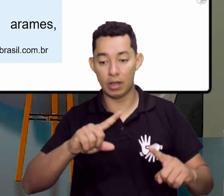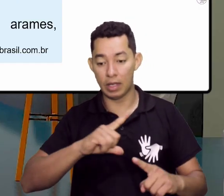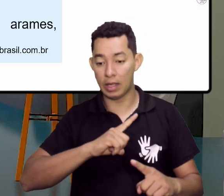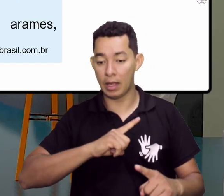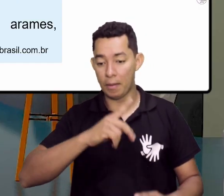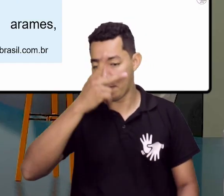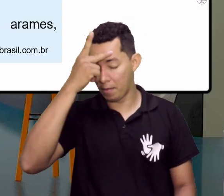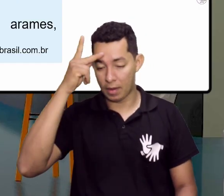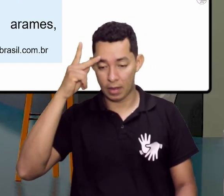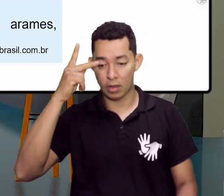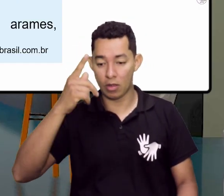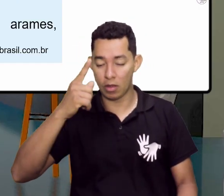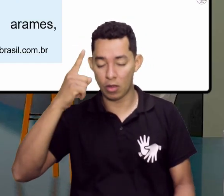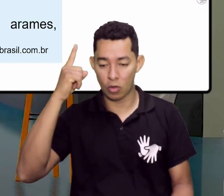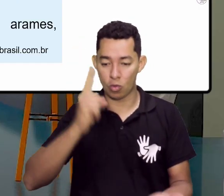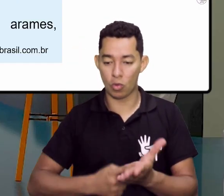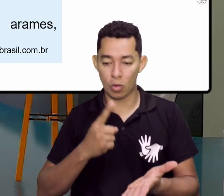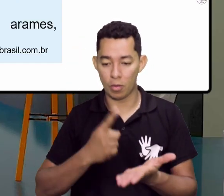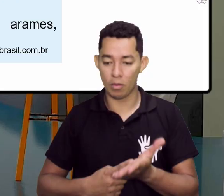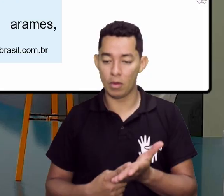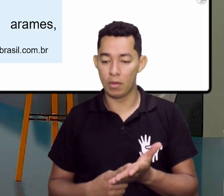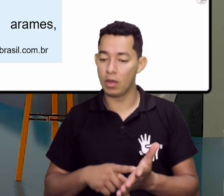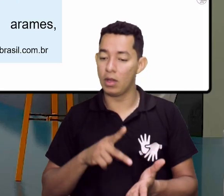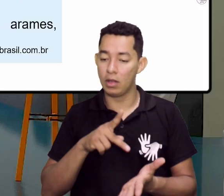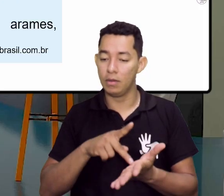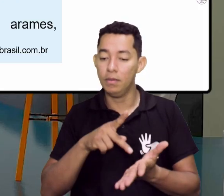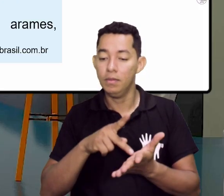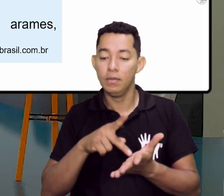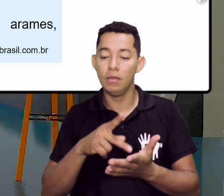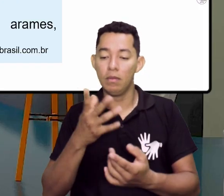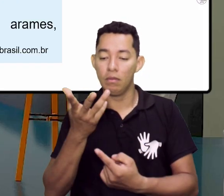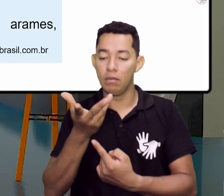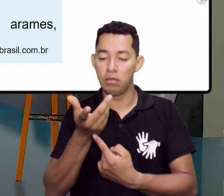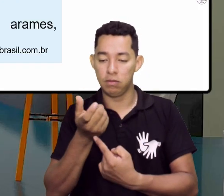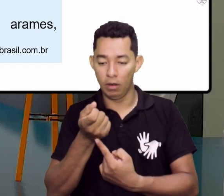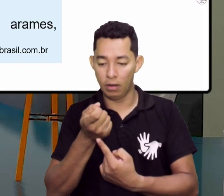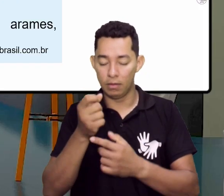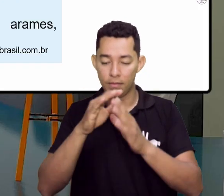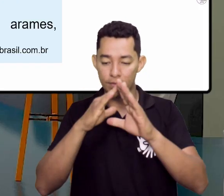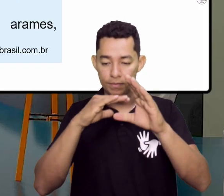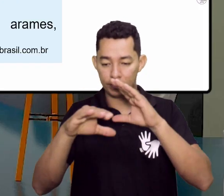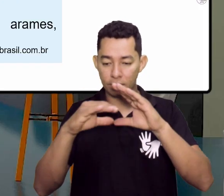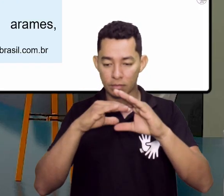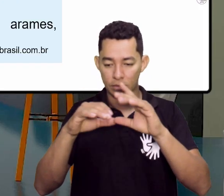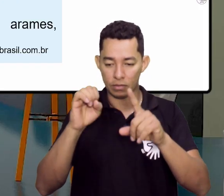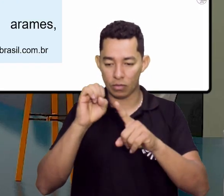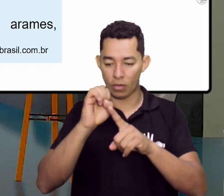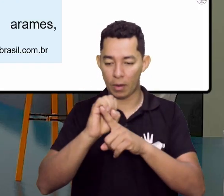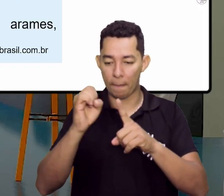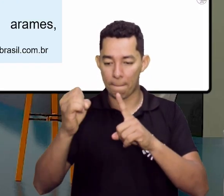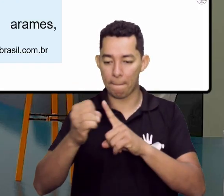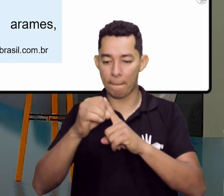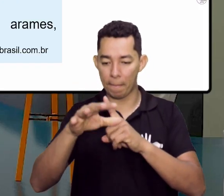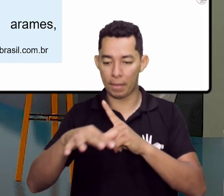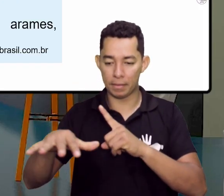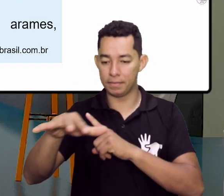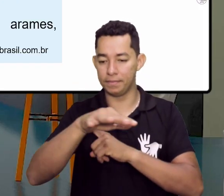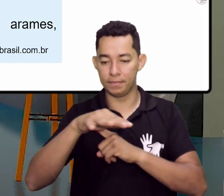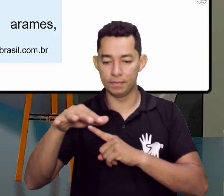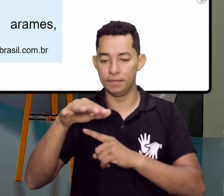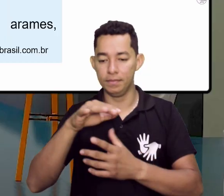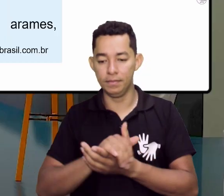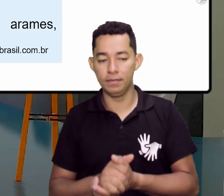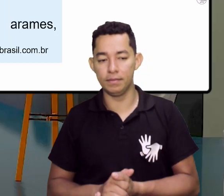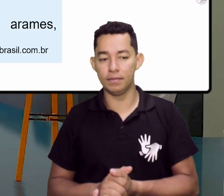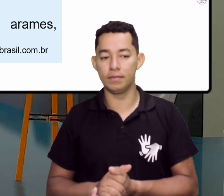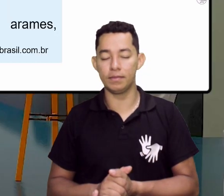maior em falar para a sociedade. O artista é um ser antenado com o que